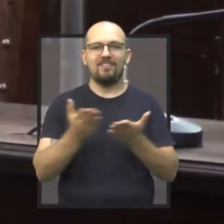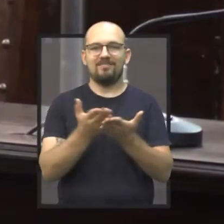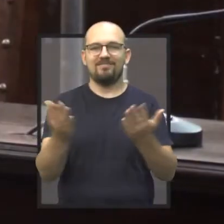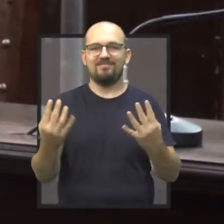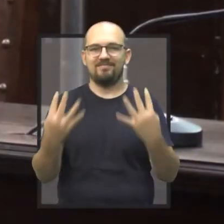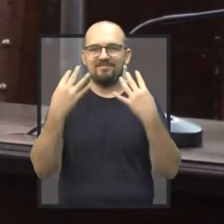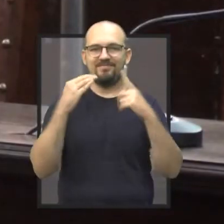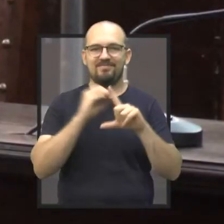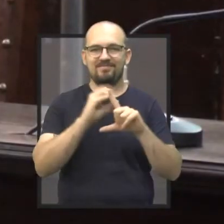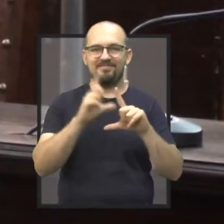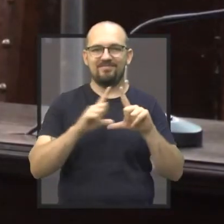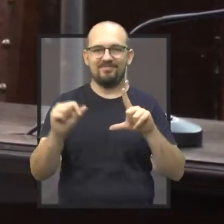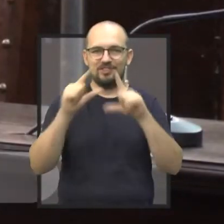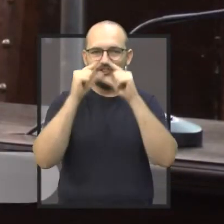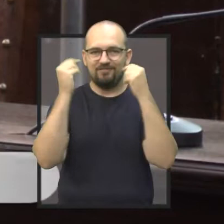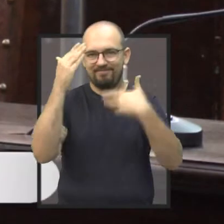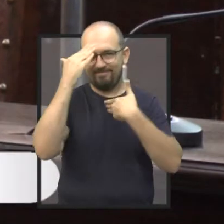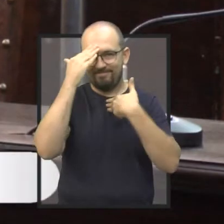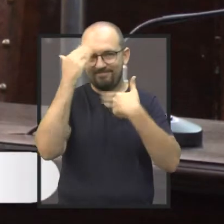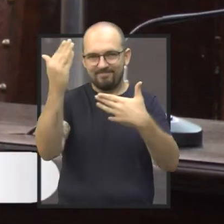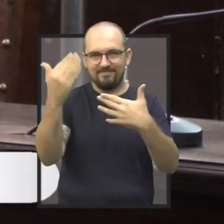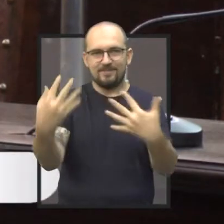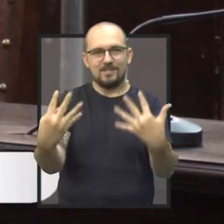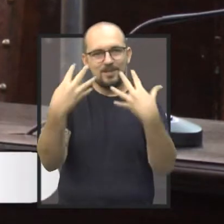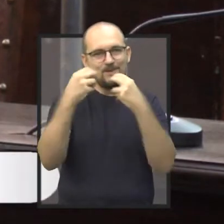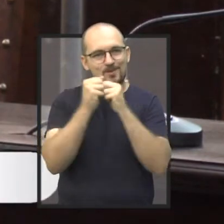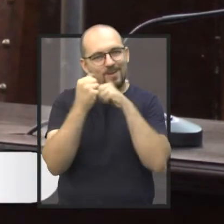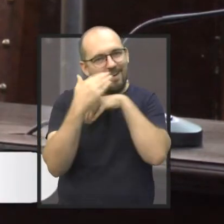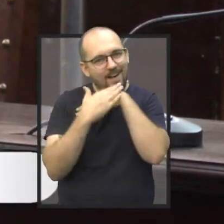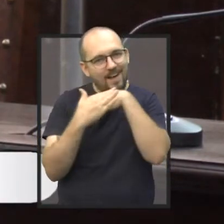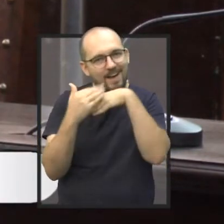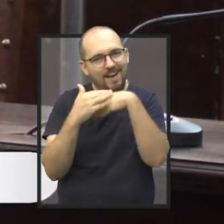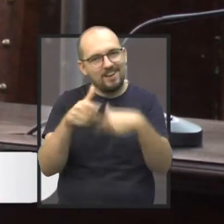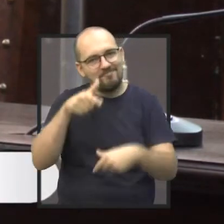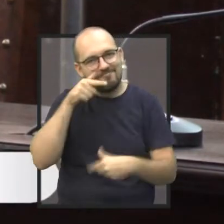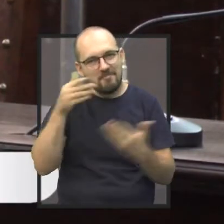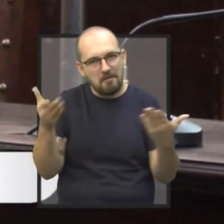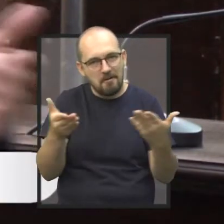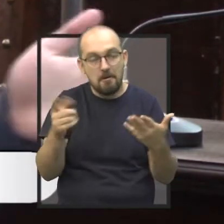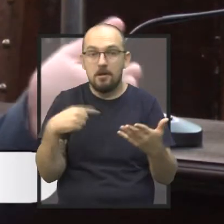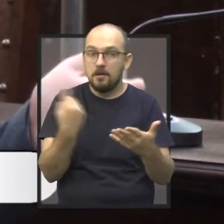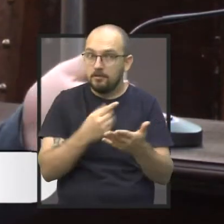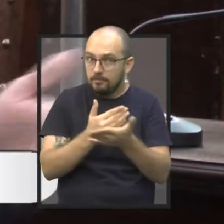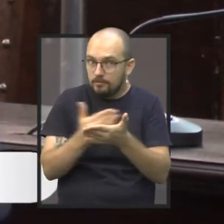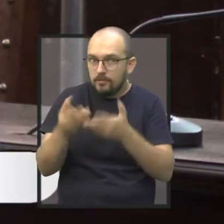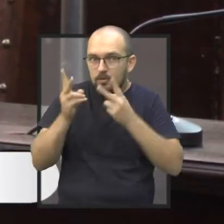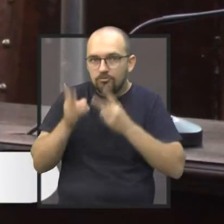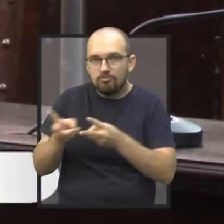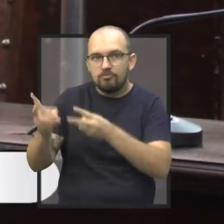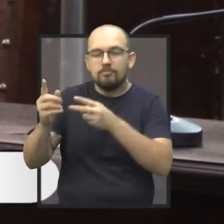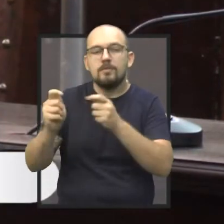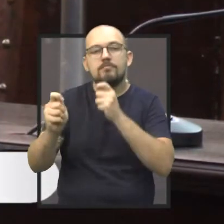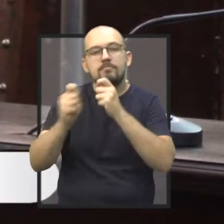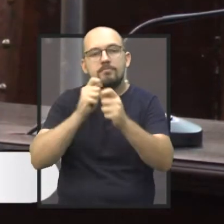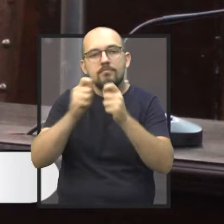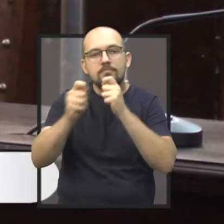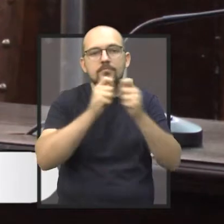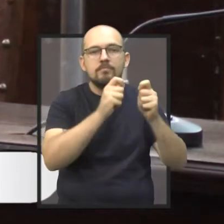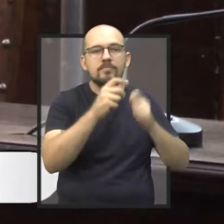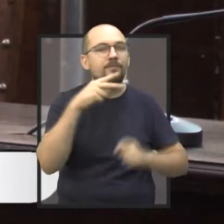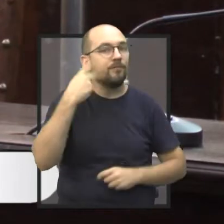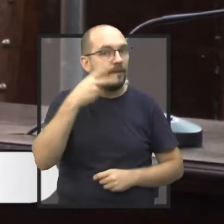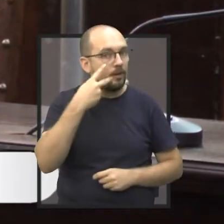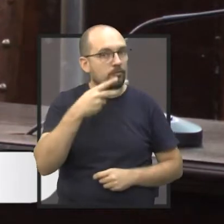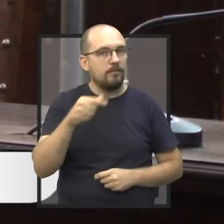Olá para você ligado na TV Câmara Jaú, muito obrigado pela sua companhia, pelo carinho da sua audiência. Nós seguimos entrevistando os vereadores nesta